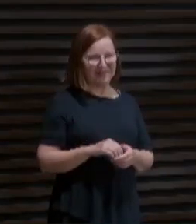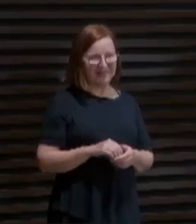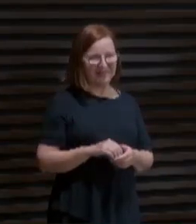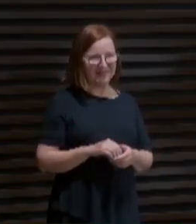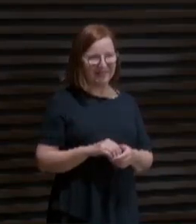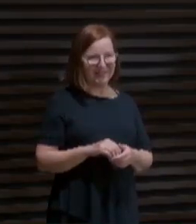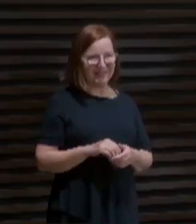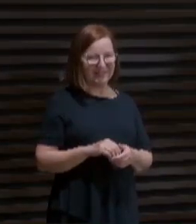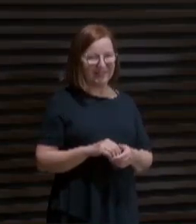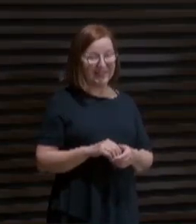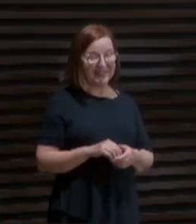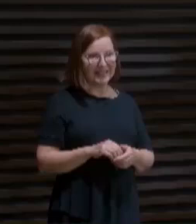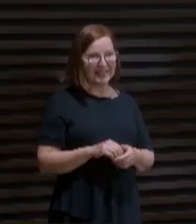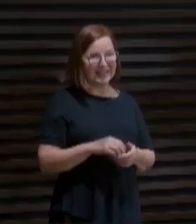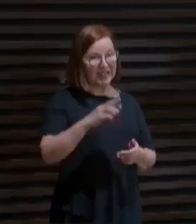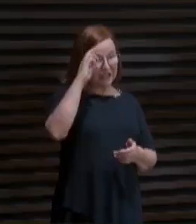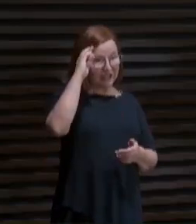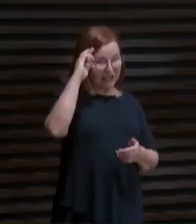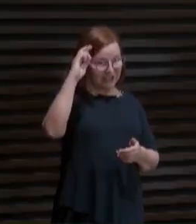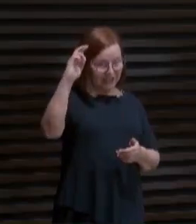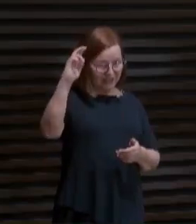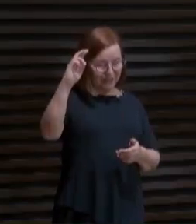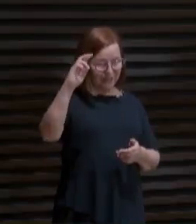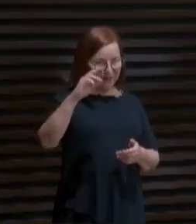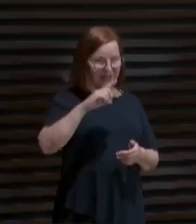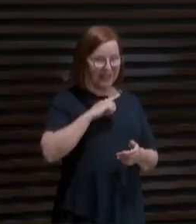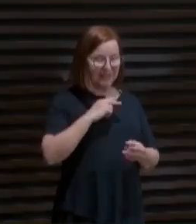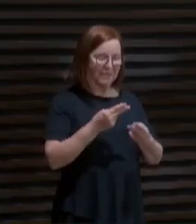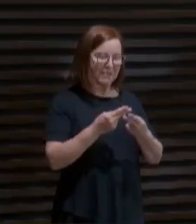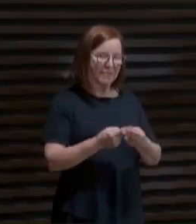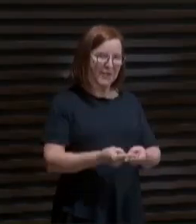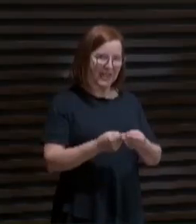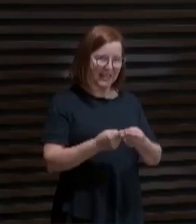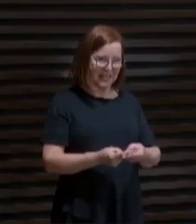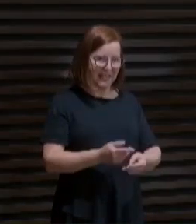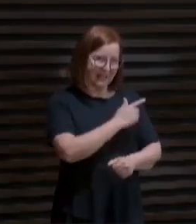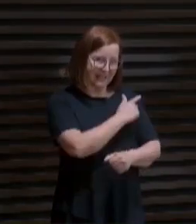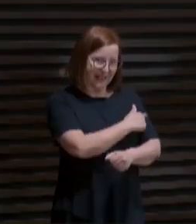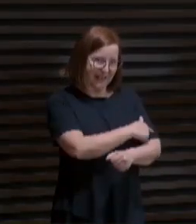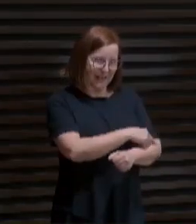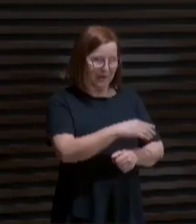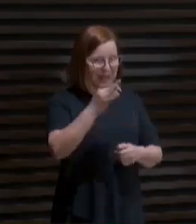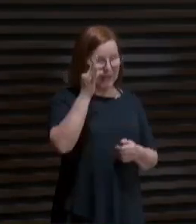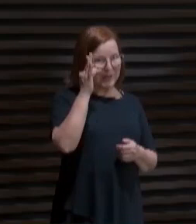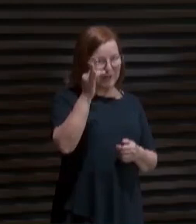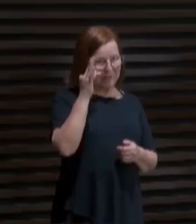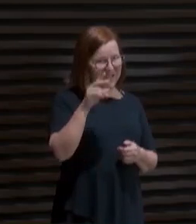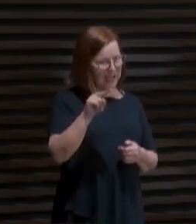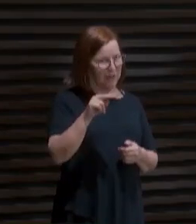O Senhor tratou gentil e pacientemente o seu discípulo incrédulo, como Ele trata